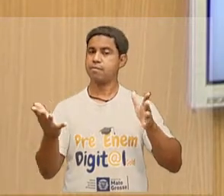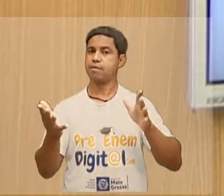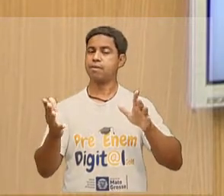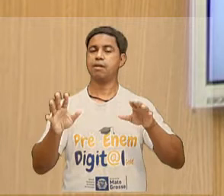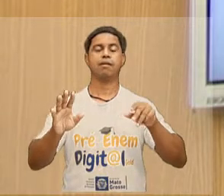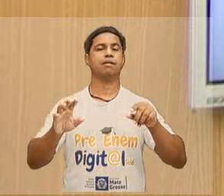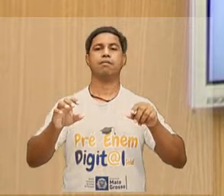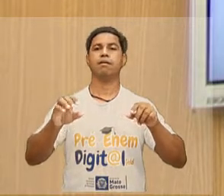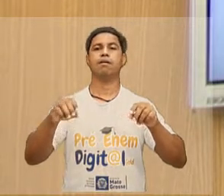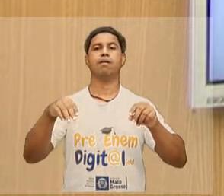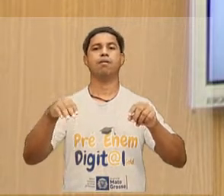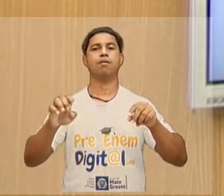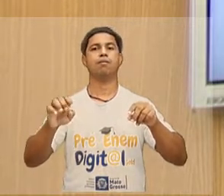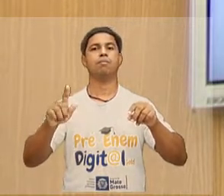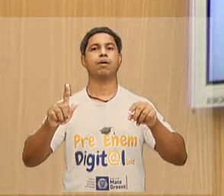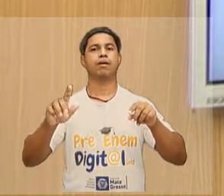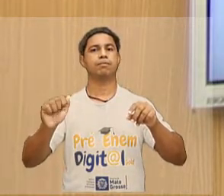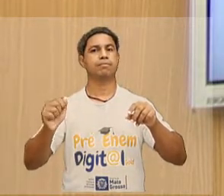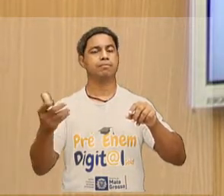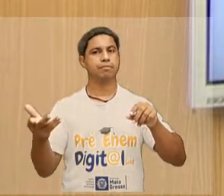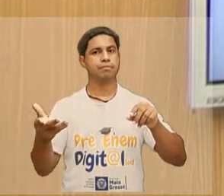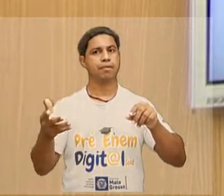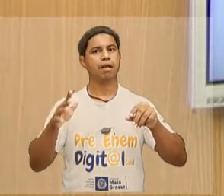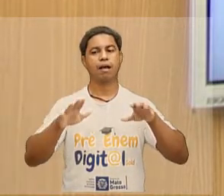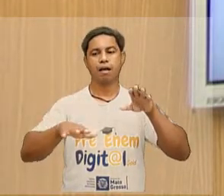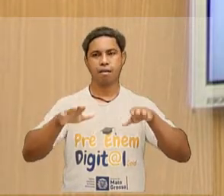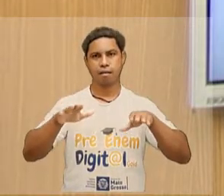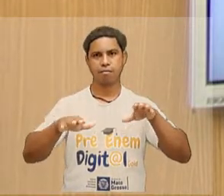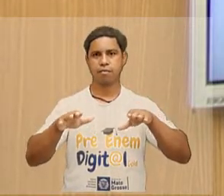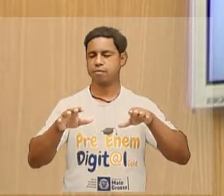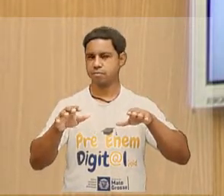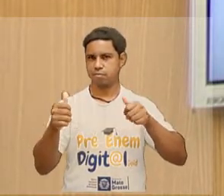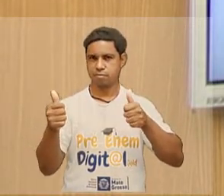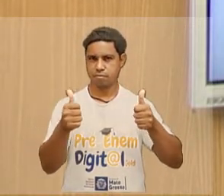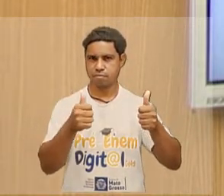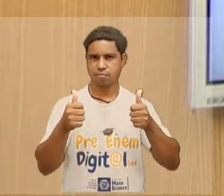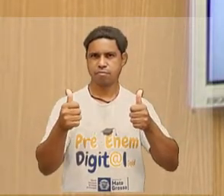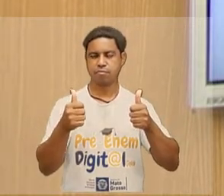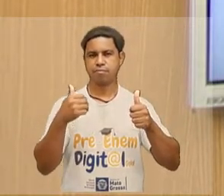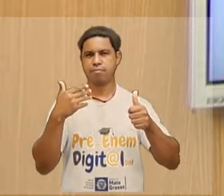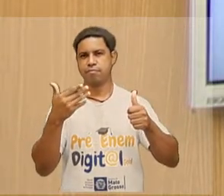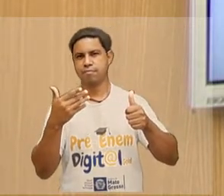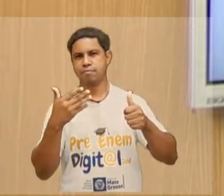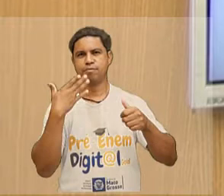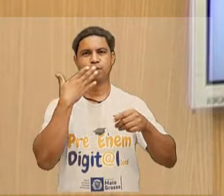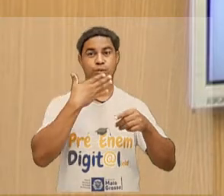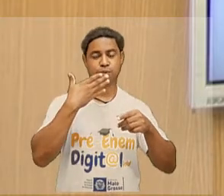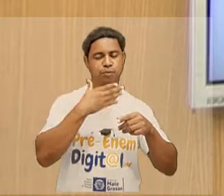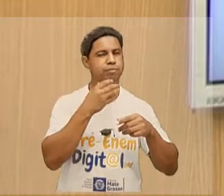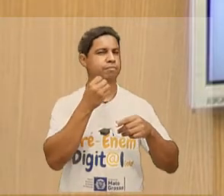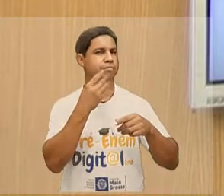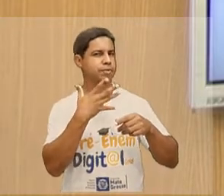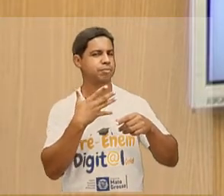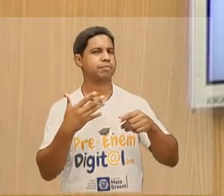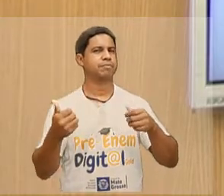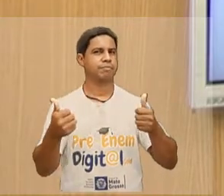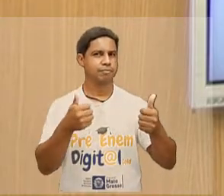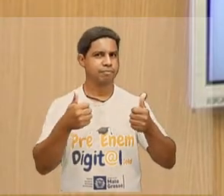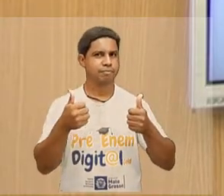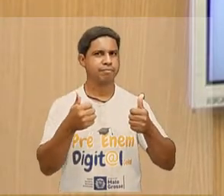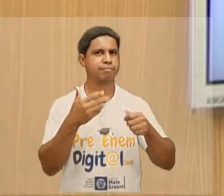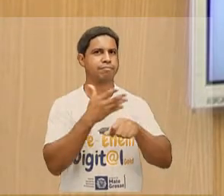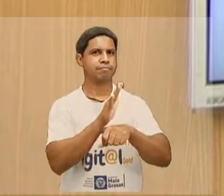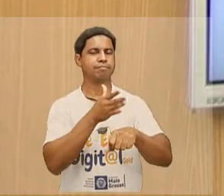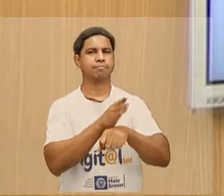E aí a temperatura está variando. Fechou, moçadinha? Tranquilidade, muito gostosinho esse aqui, né? Delícia!